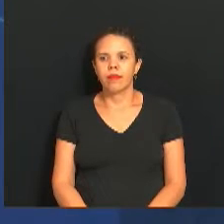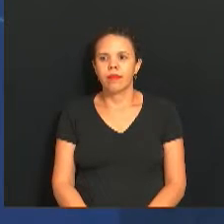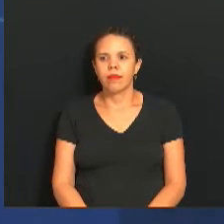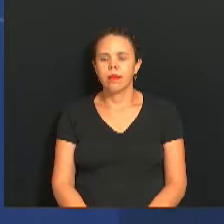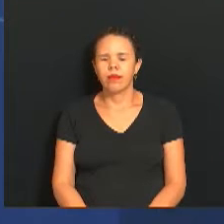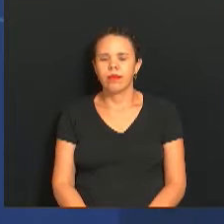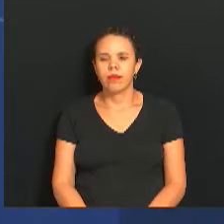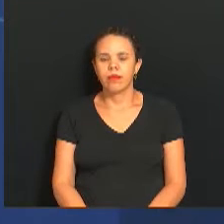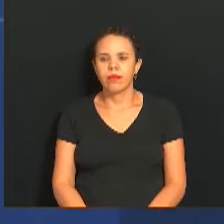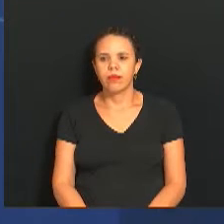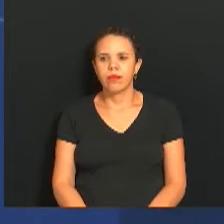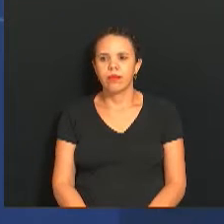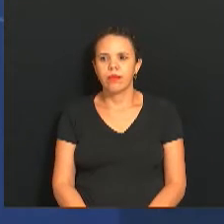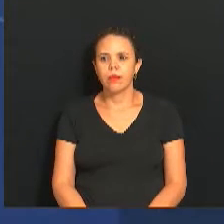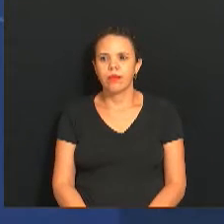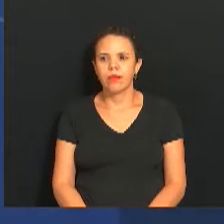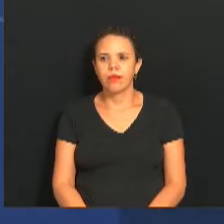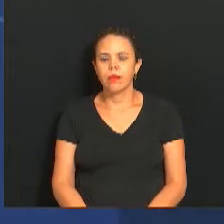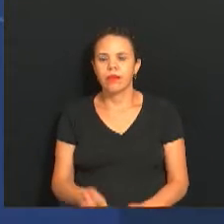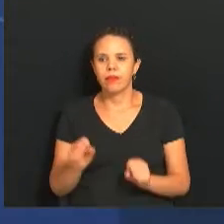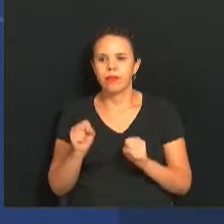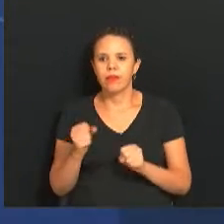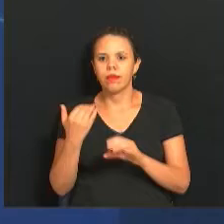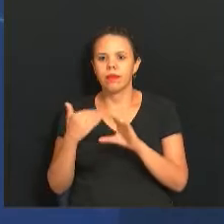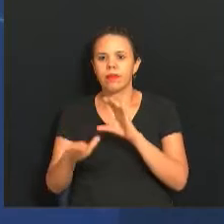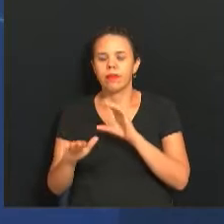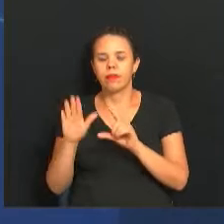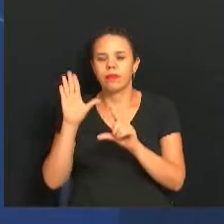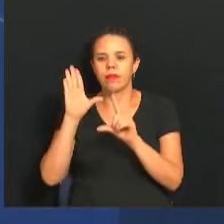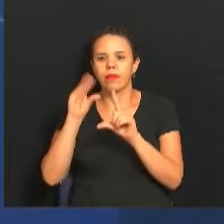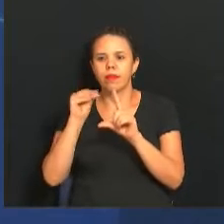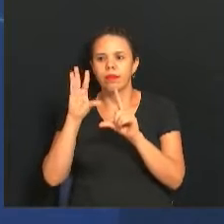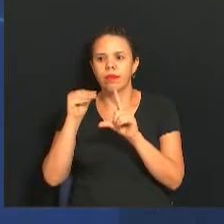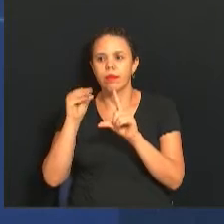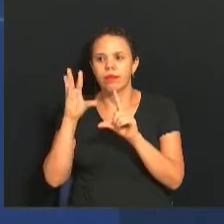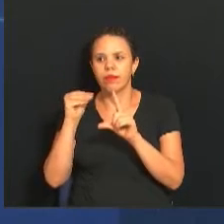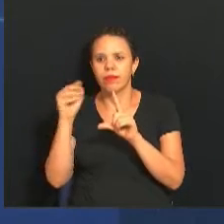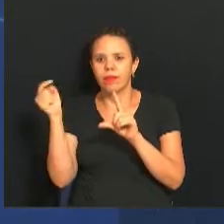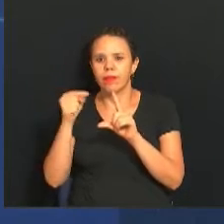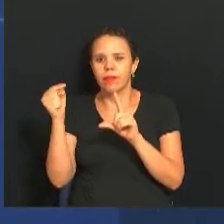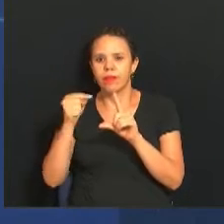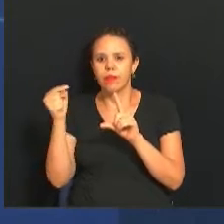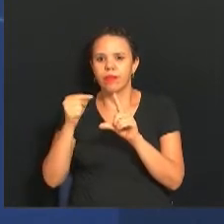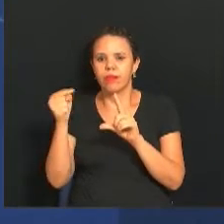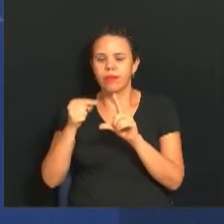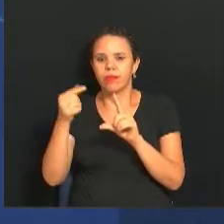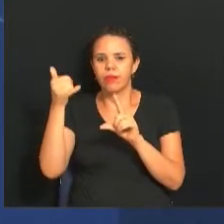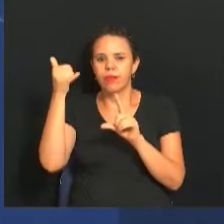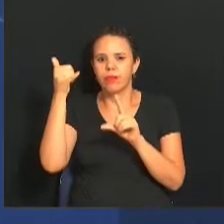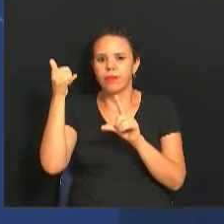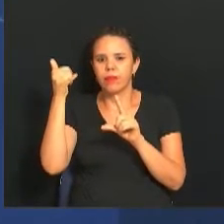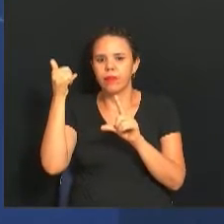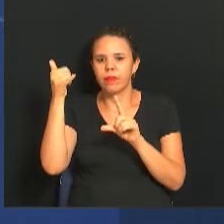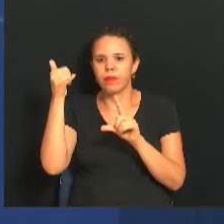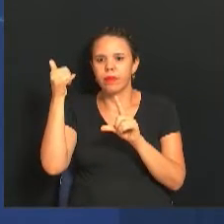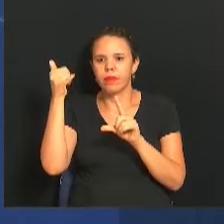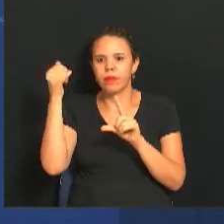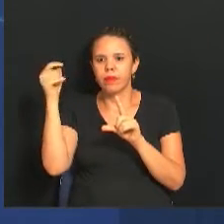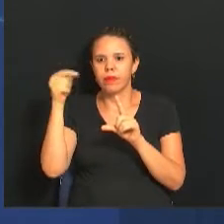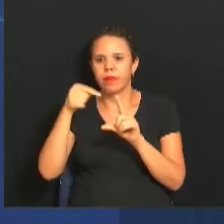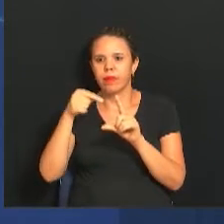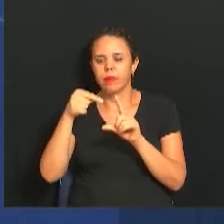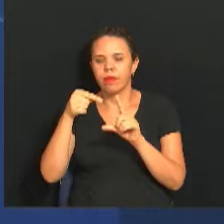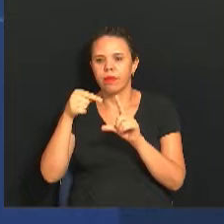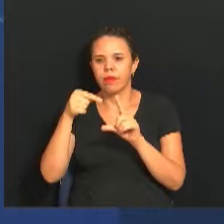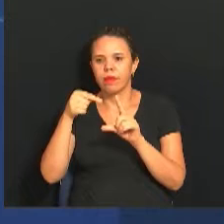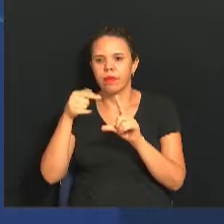978293776. Ou você tem a opção de enviar uma mensagem através do nosso QR Code. Tá com o seu celular aí perto? Então pegue o celular,